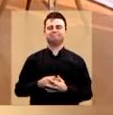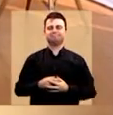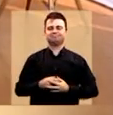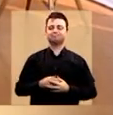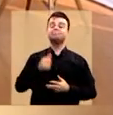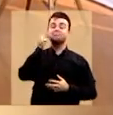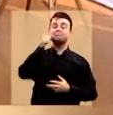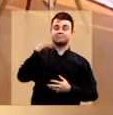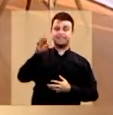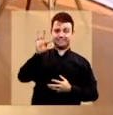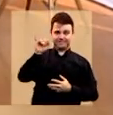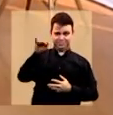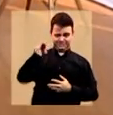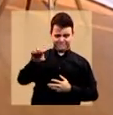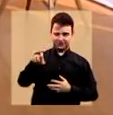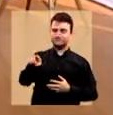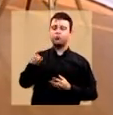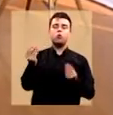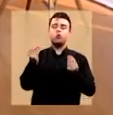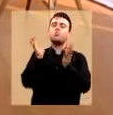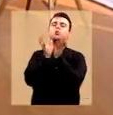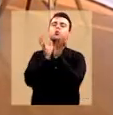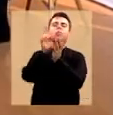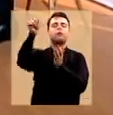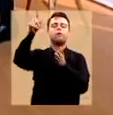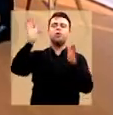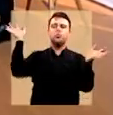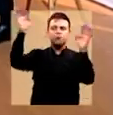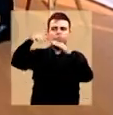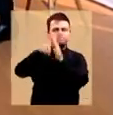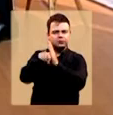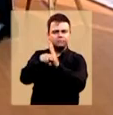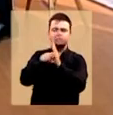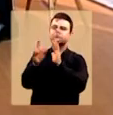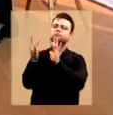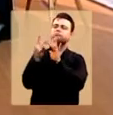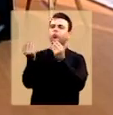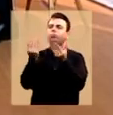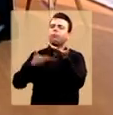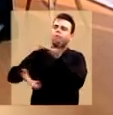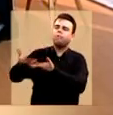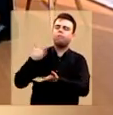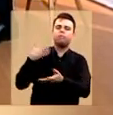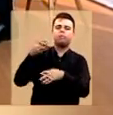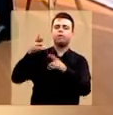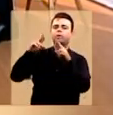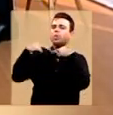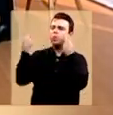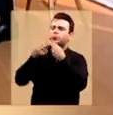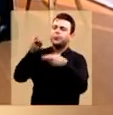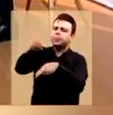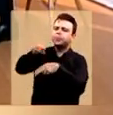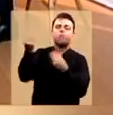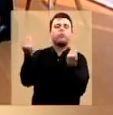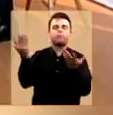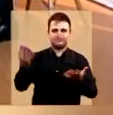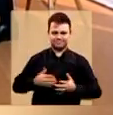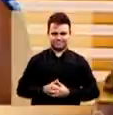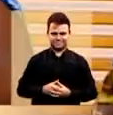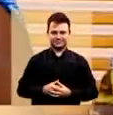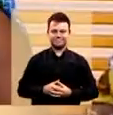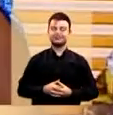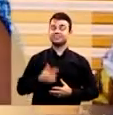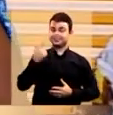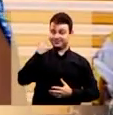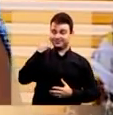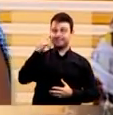você, se quiser deixar os contatos do grupo de pesquisa, quem quiser entrar em contato, fazer parte do grupo, onde procura? Pode